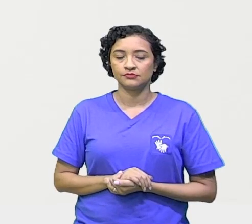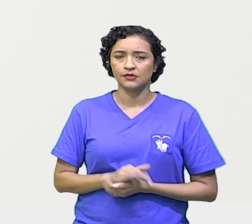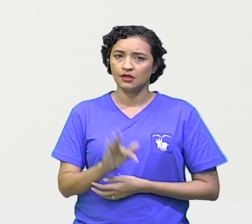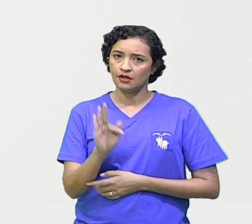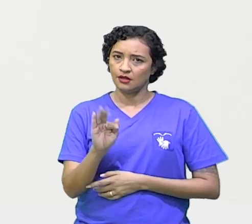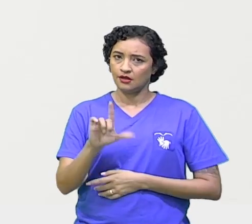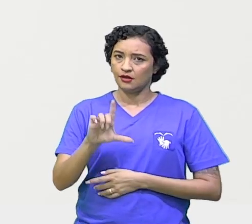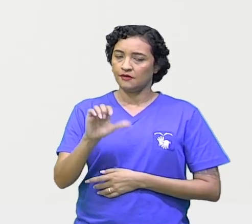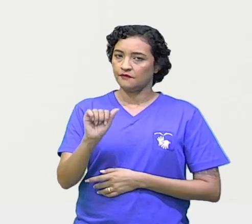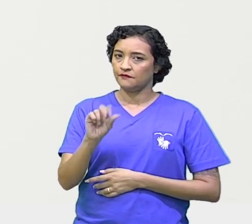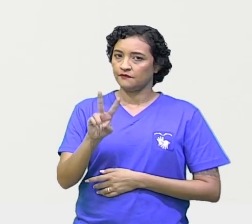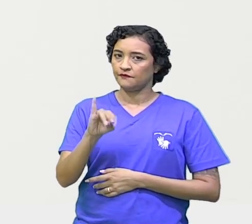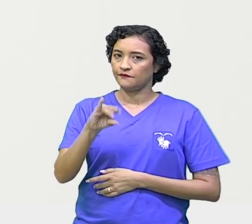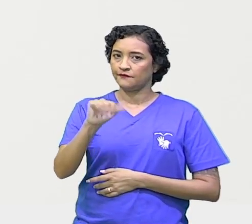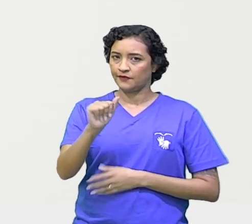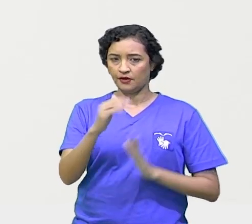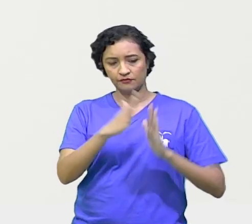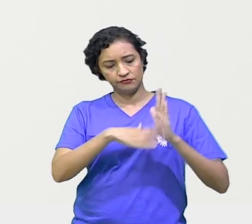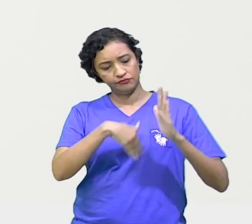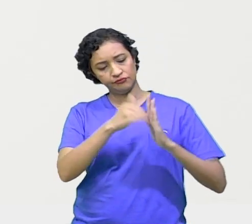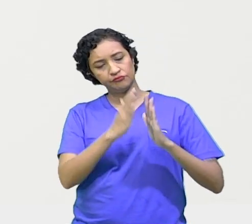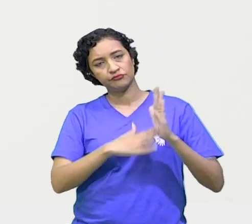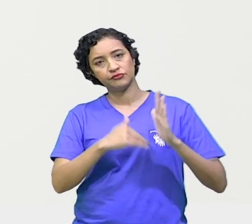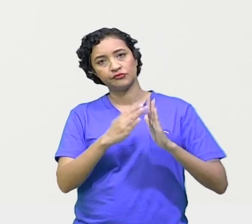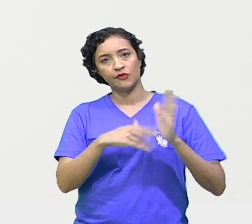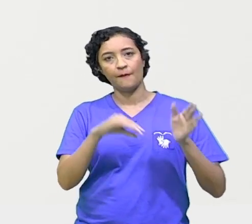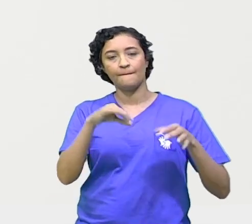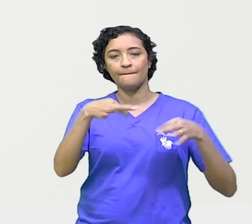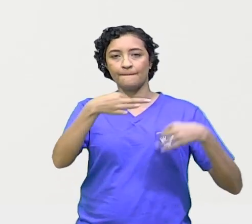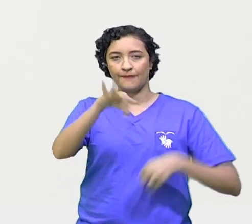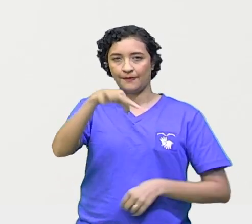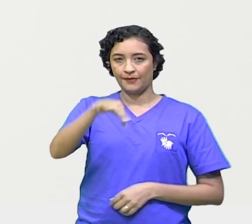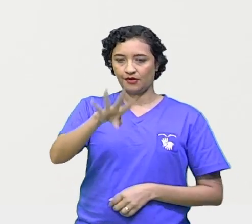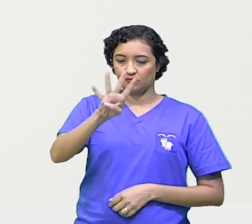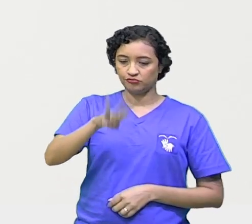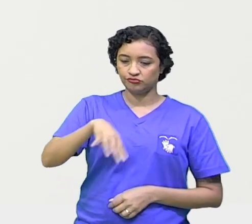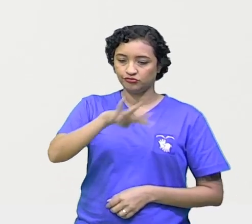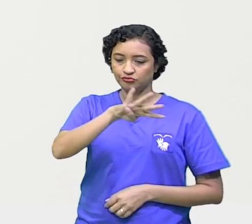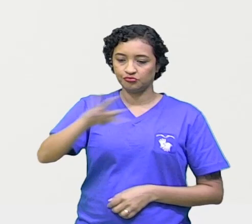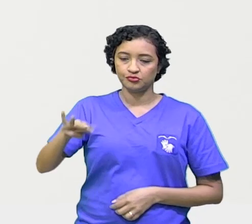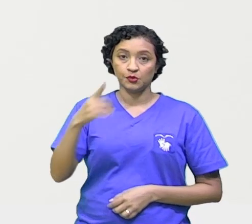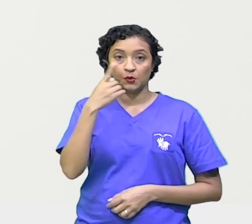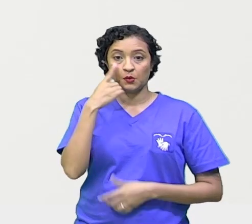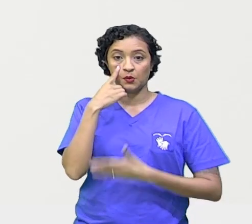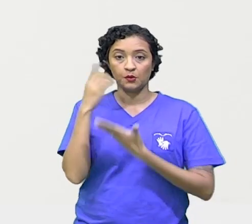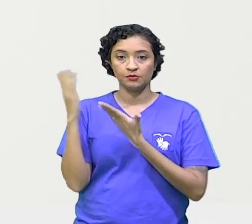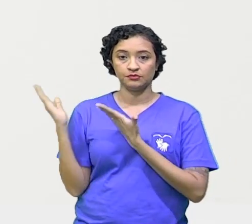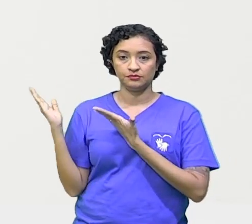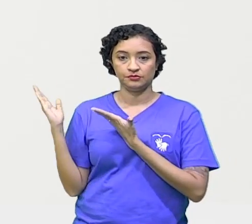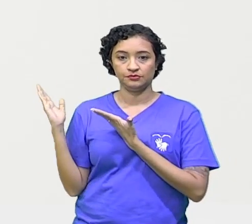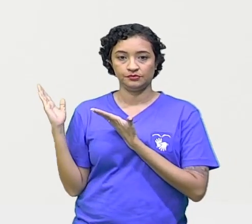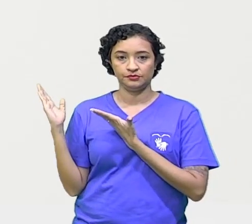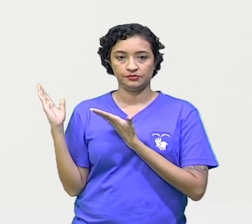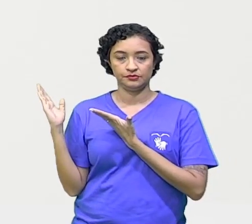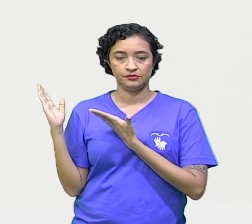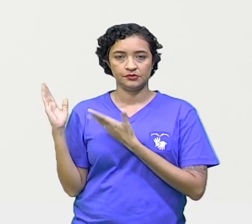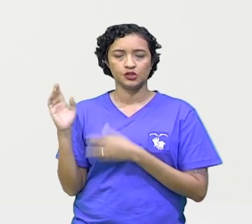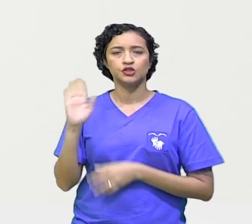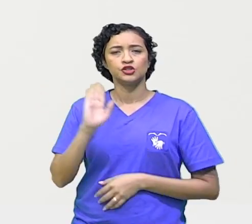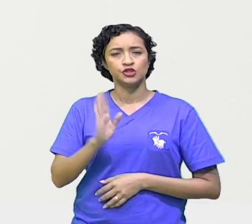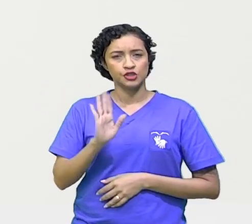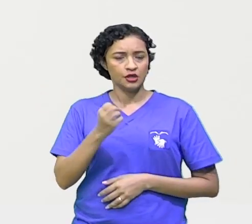Flávia pintou uma figura em malha quadriculada. Então, olha aí a figura que a Flávia pintou. Vimos aí que as medidas são o quê?